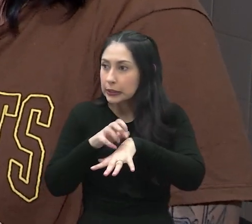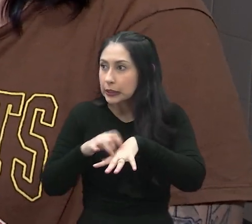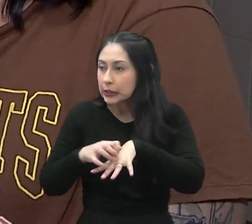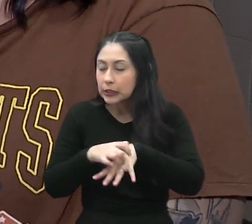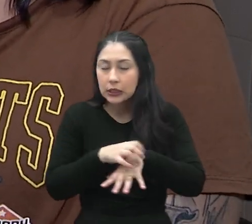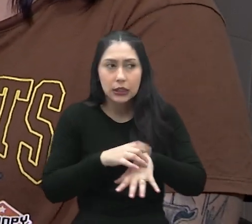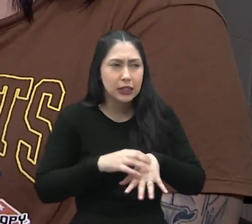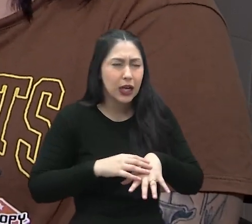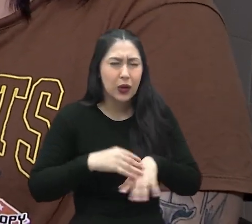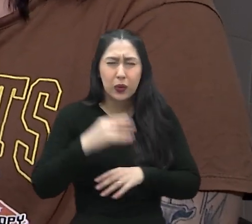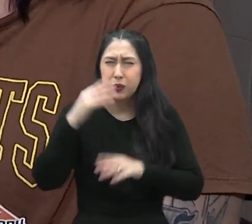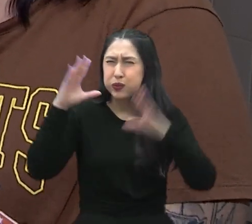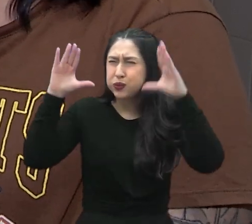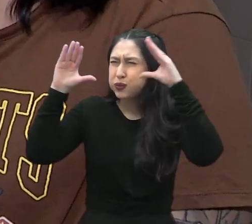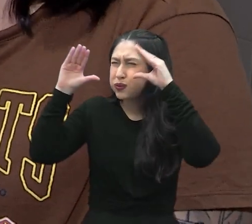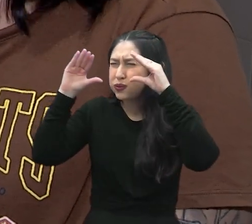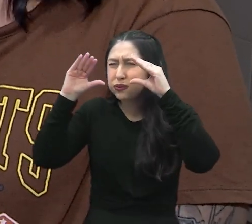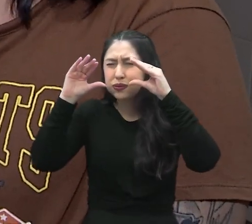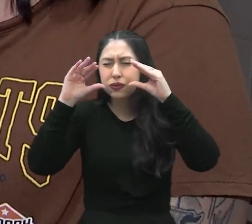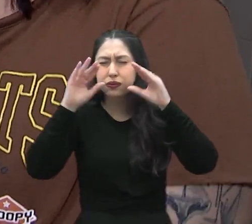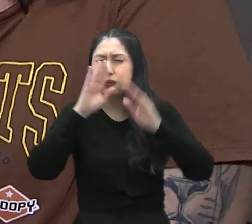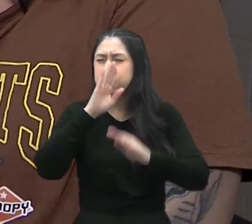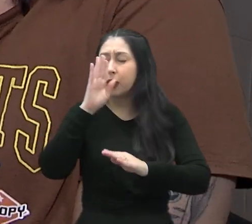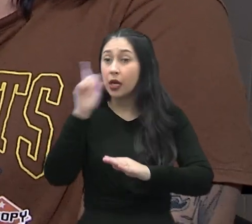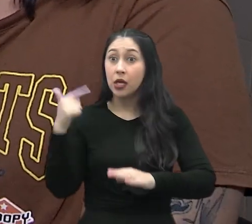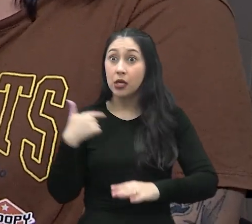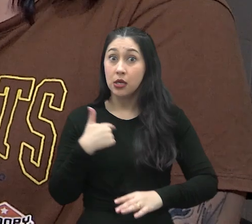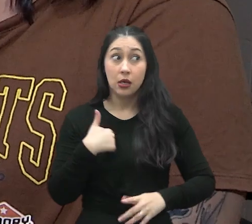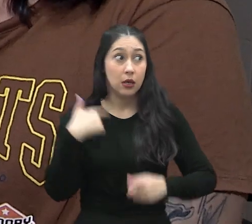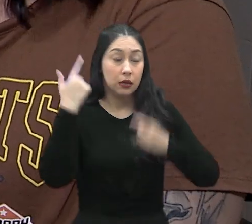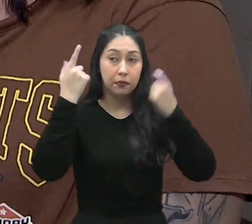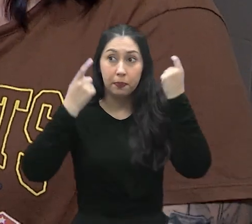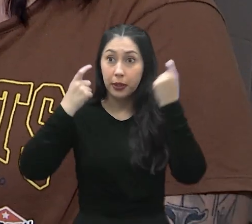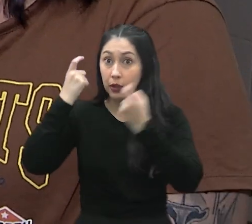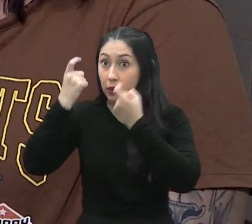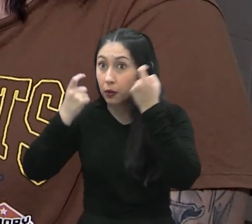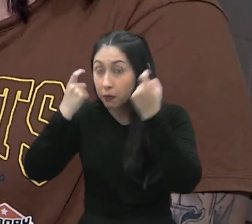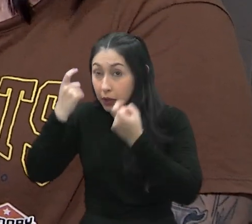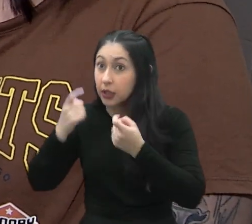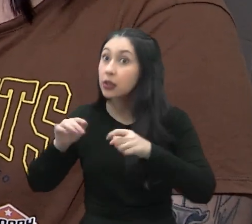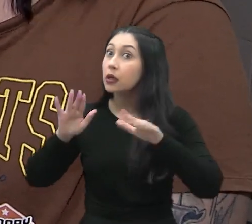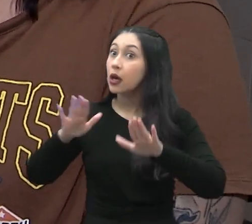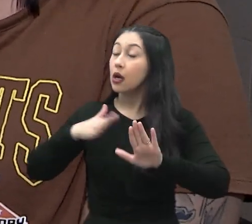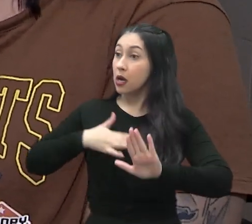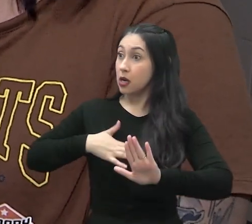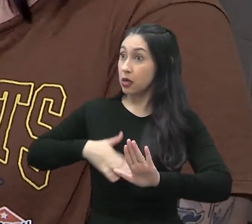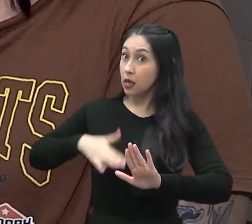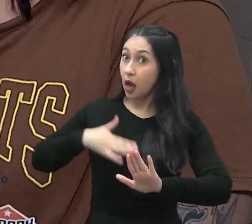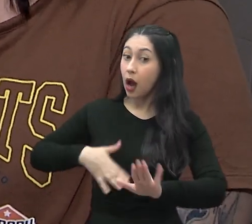as mãos formigando, a vista escureceu, aí eu já fui ficando preocupada,